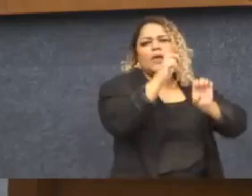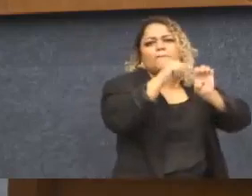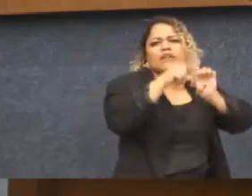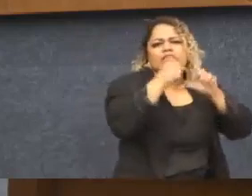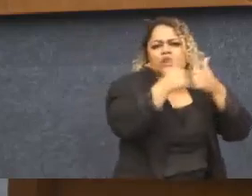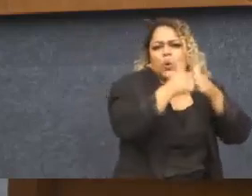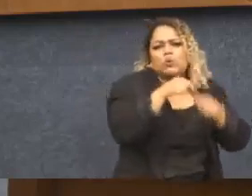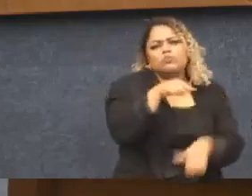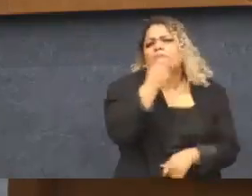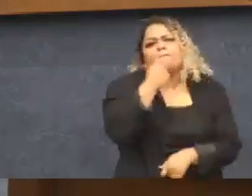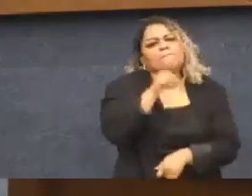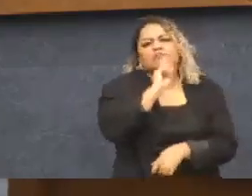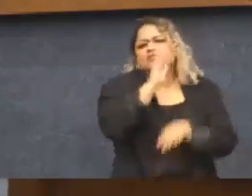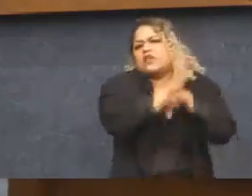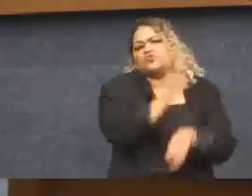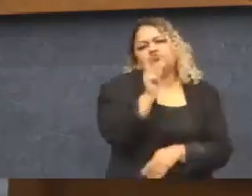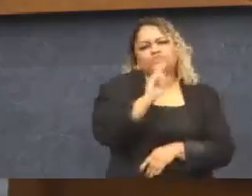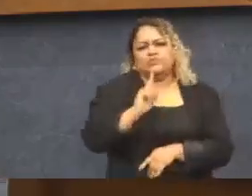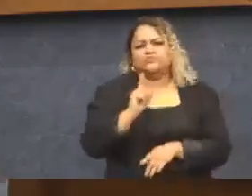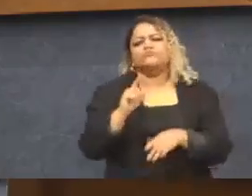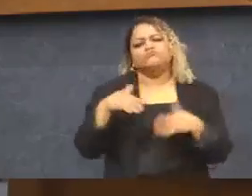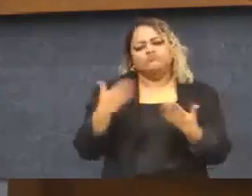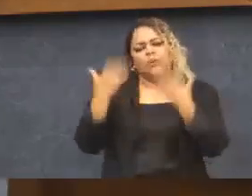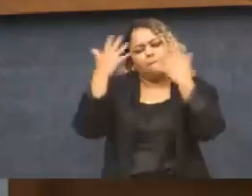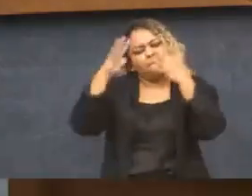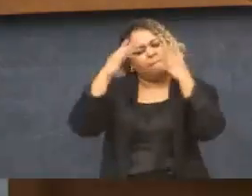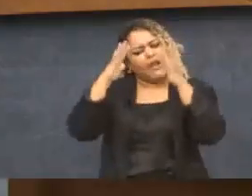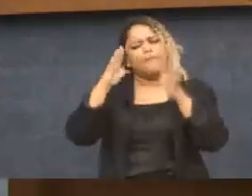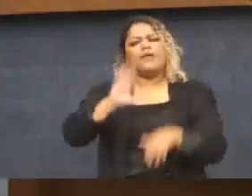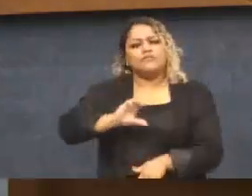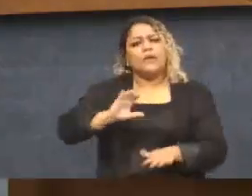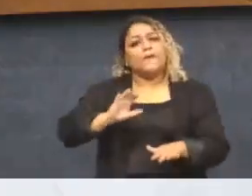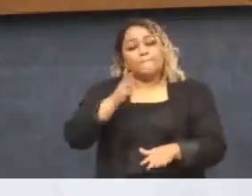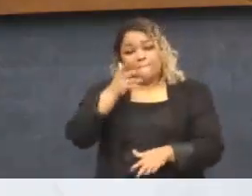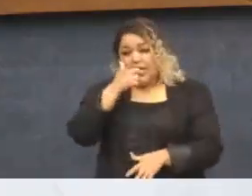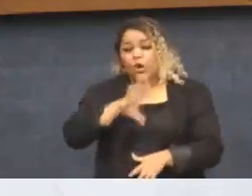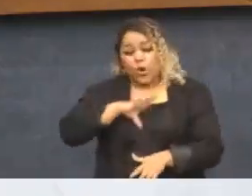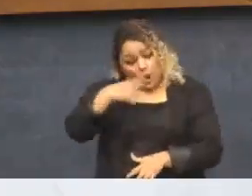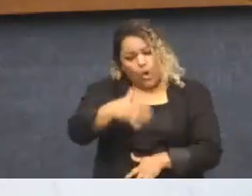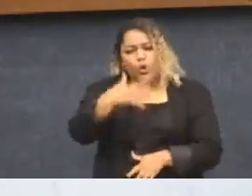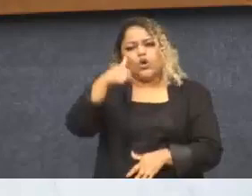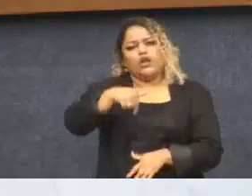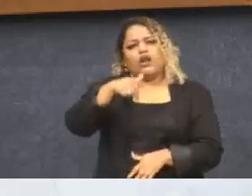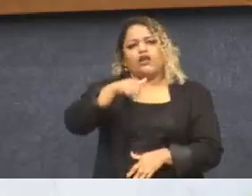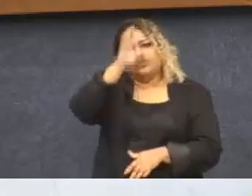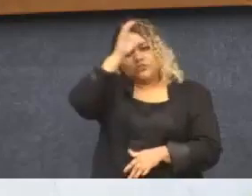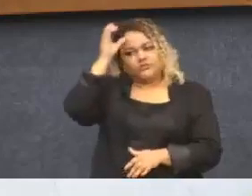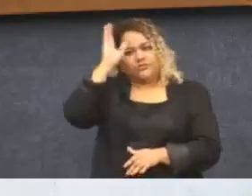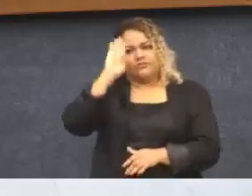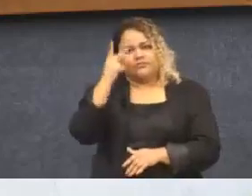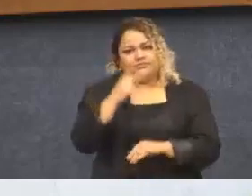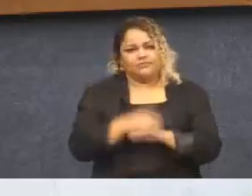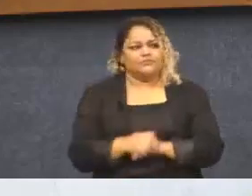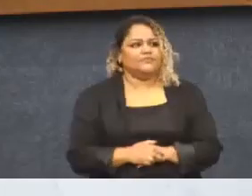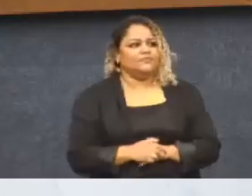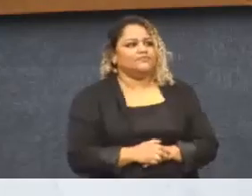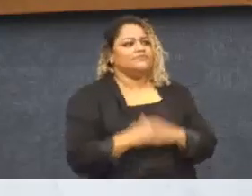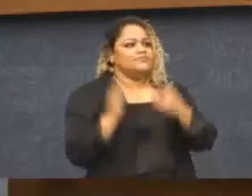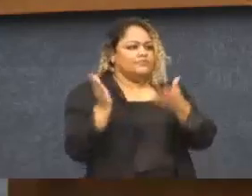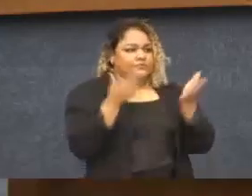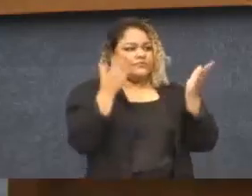não precisam. Parabéns pela altivez da Câmara Municipal de Belo Horizonte. Parabéns, vereador. Vereador Braulio Lara.